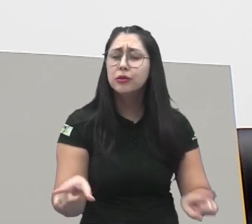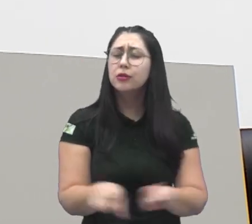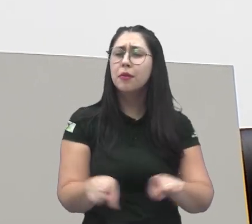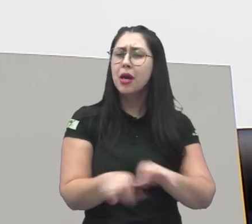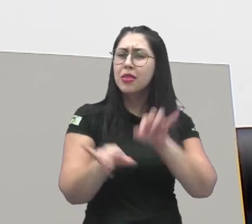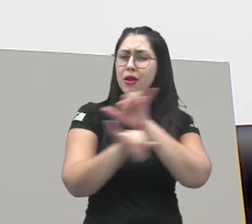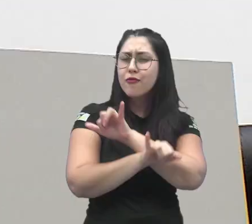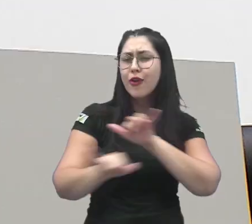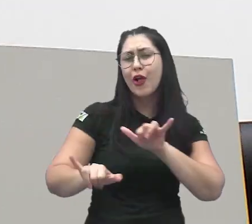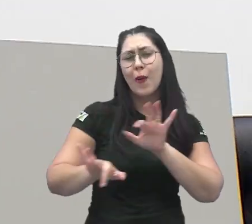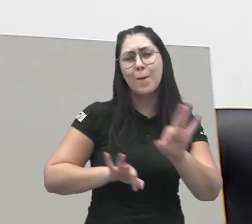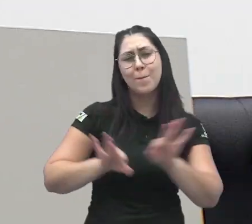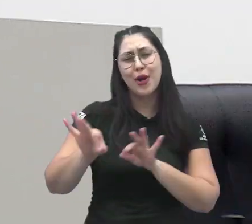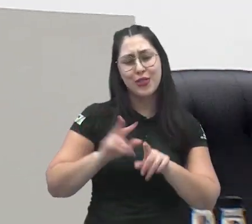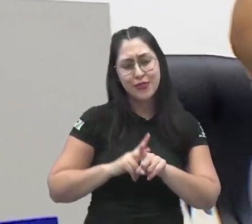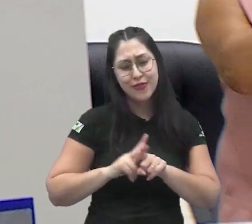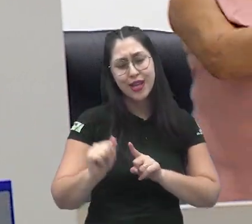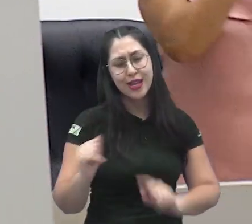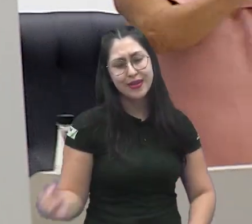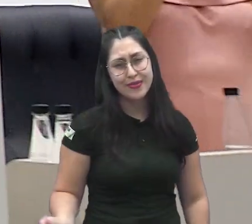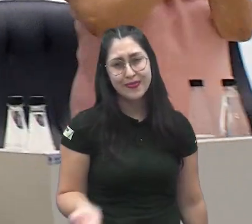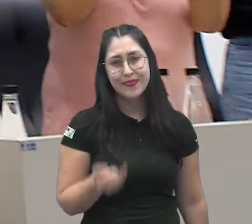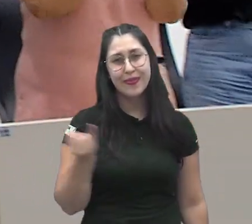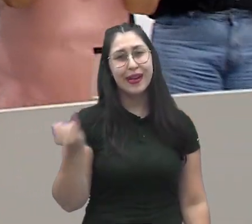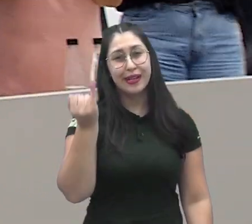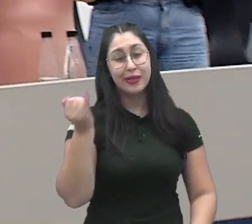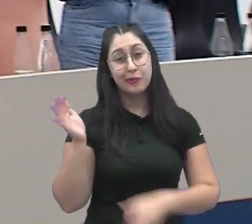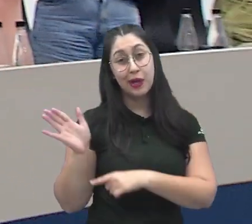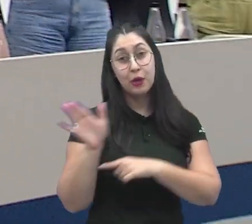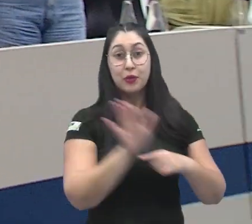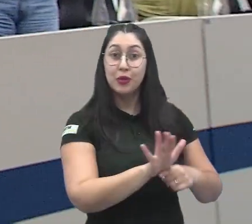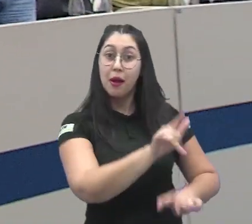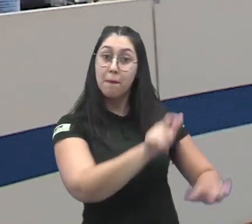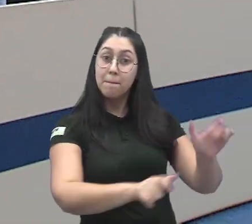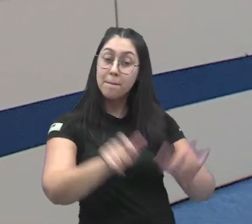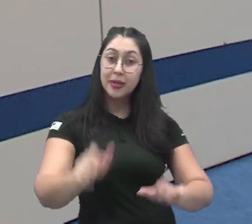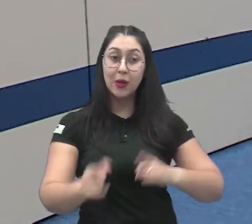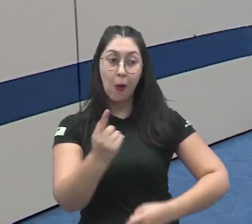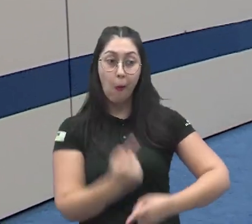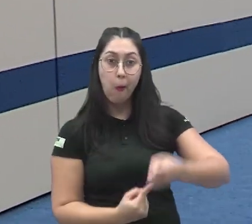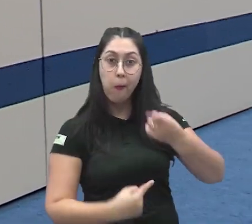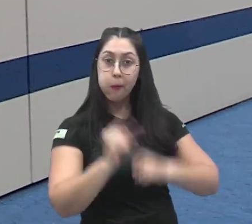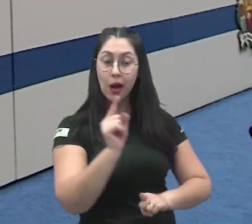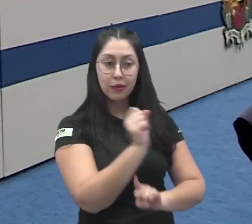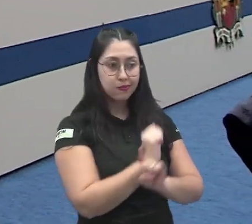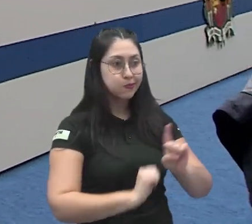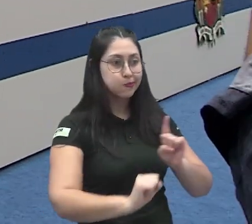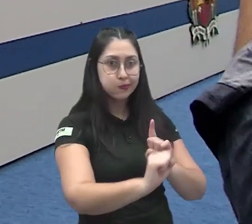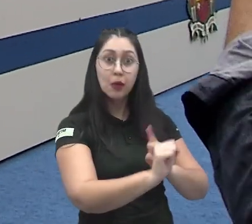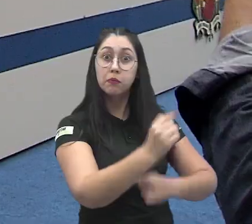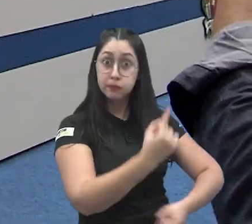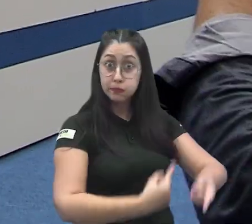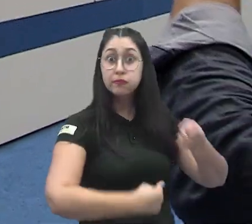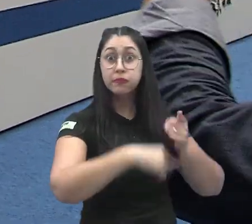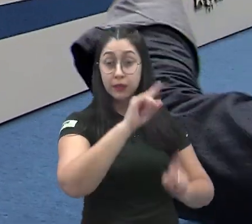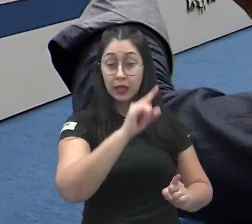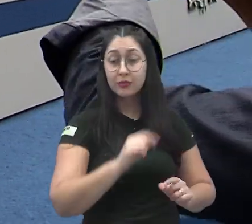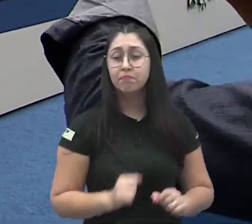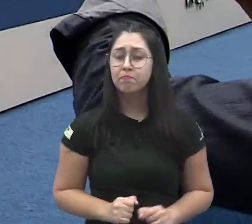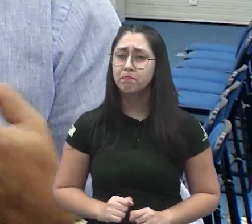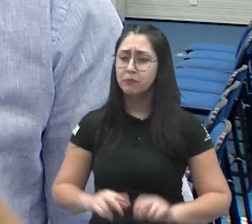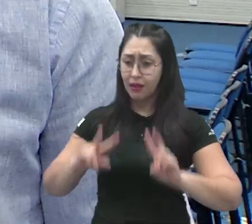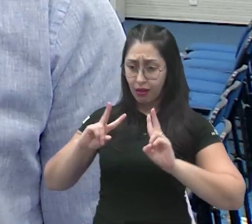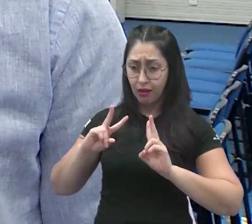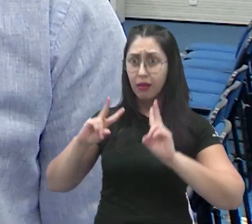e enfatizou o papel do projeto Mais que Vencedores na superação e transformação social de muitas